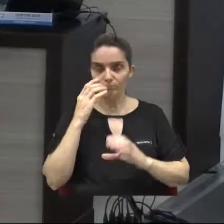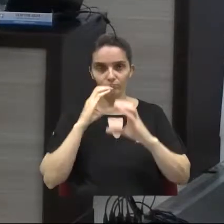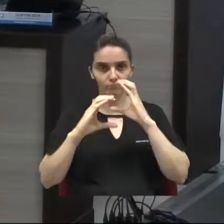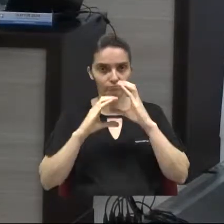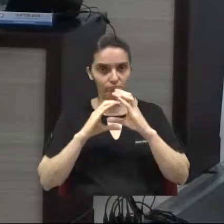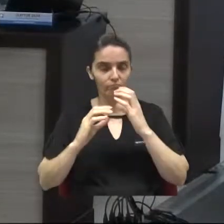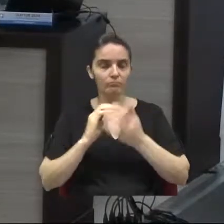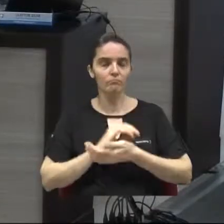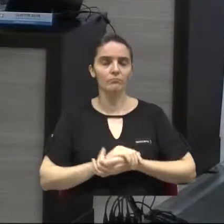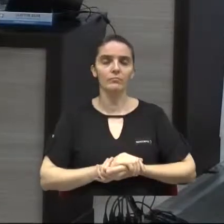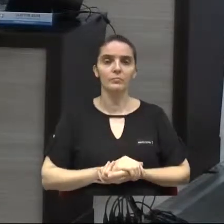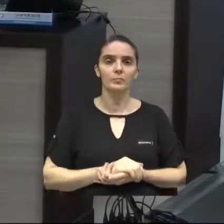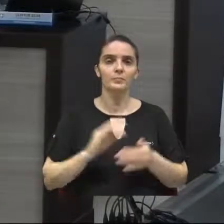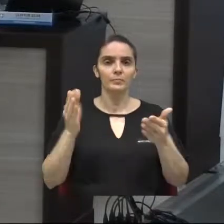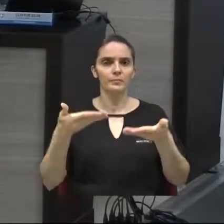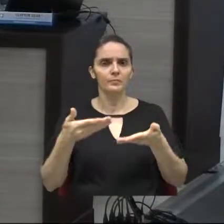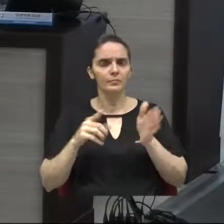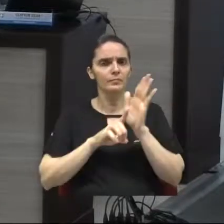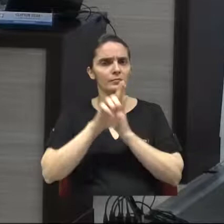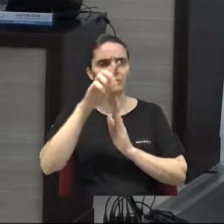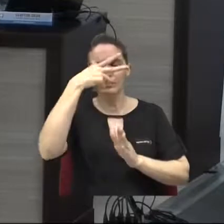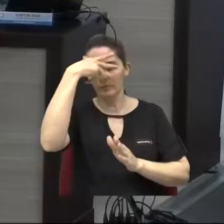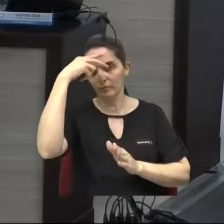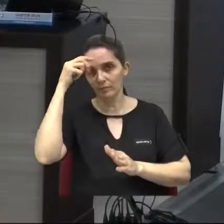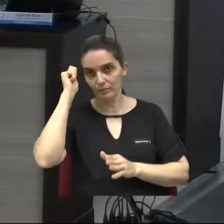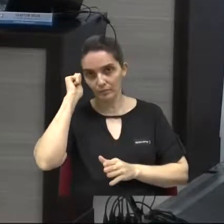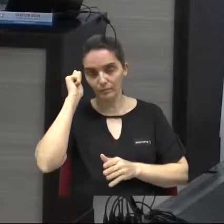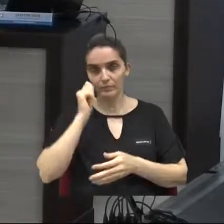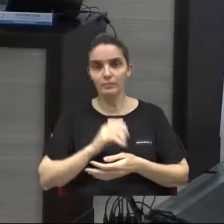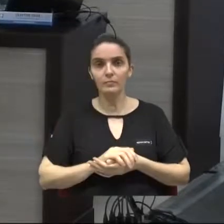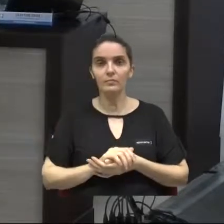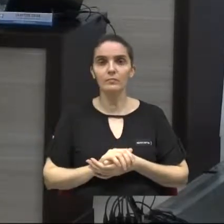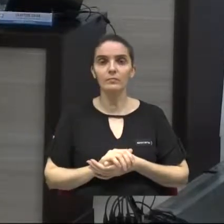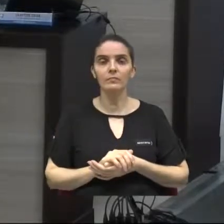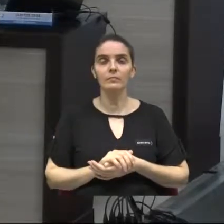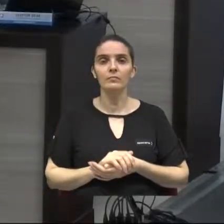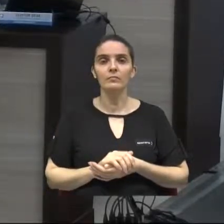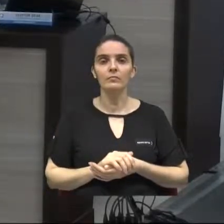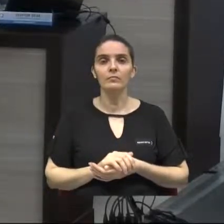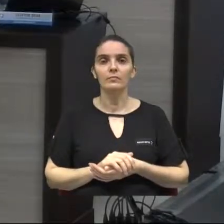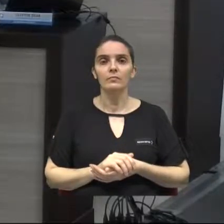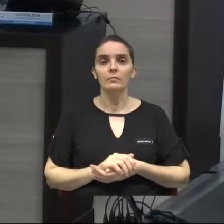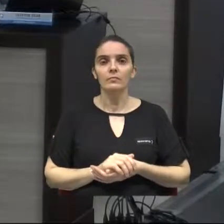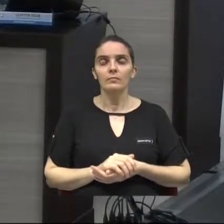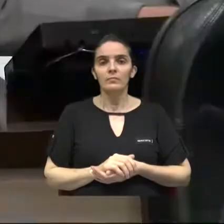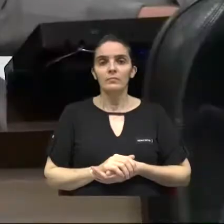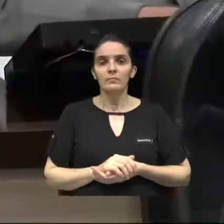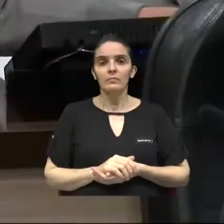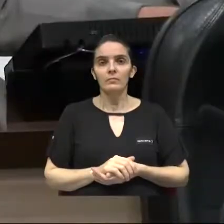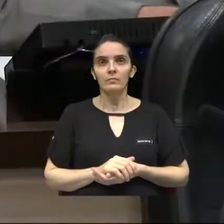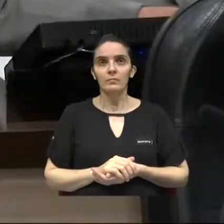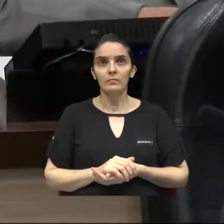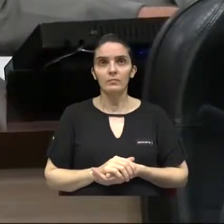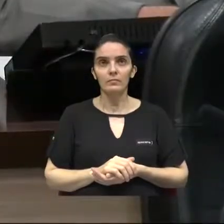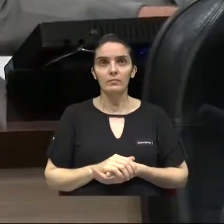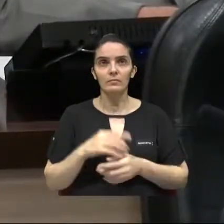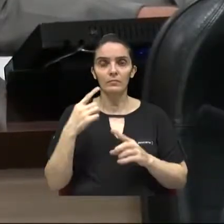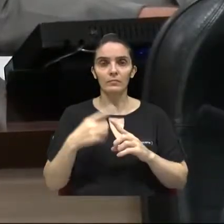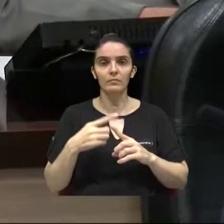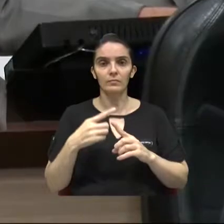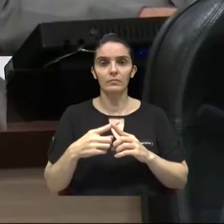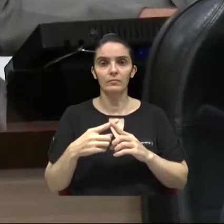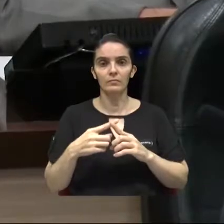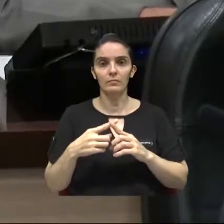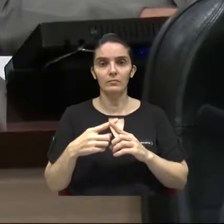o objetivo desse requerimento, ele se originou do incêndio no